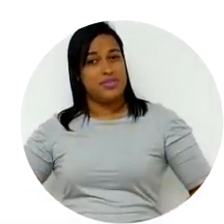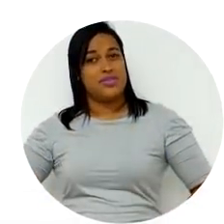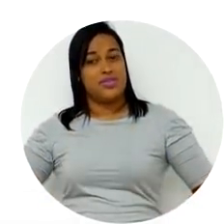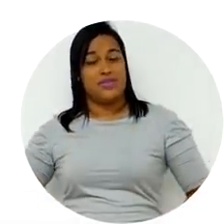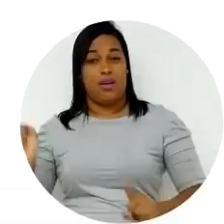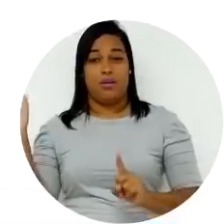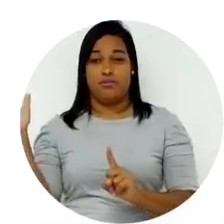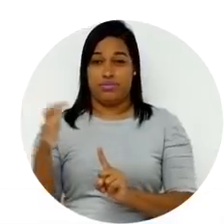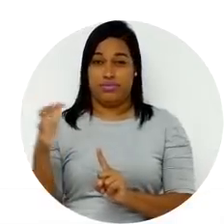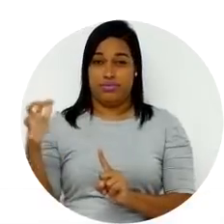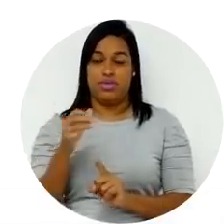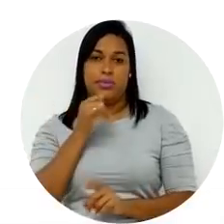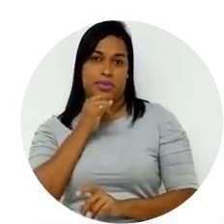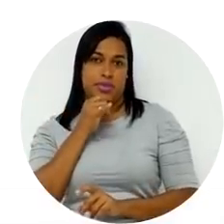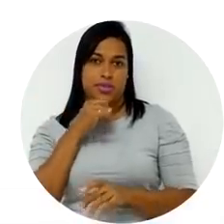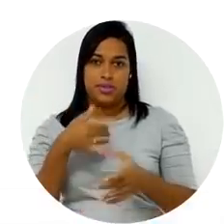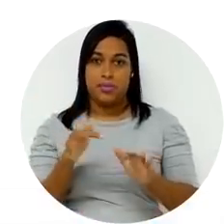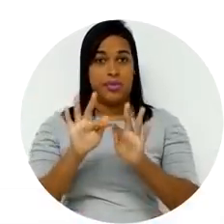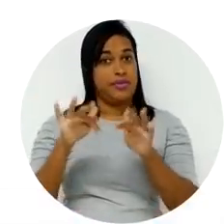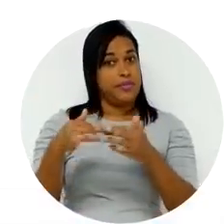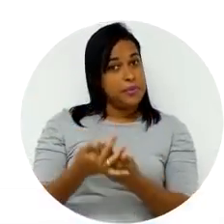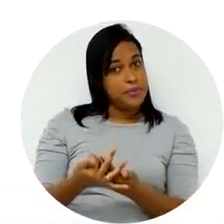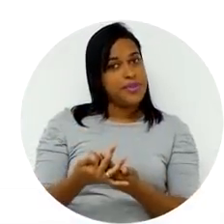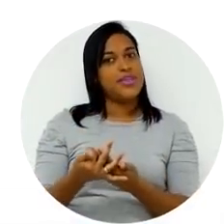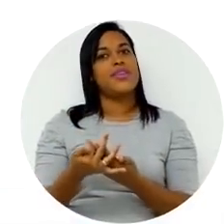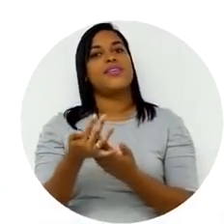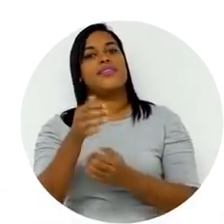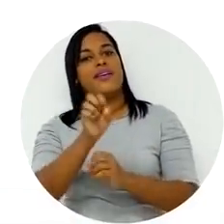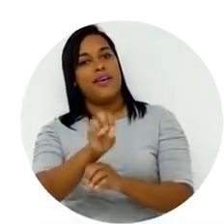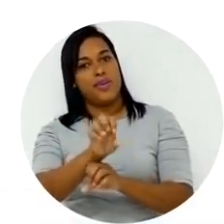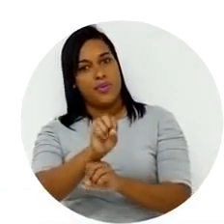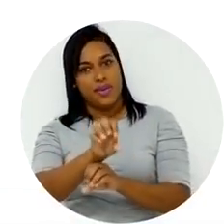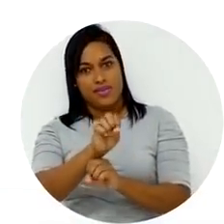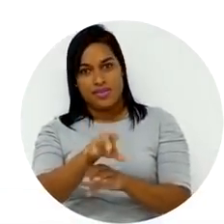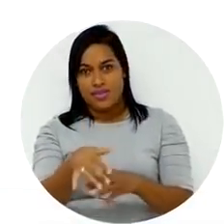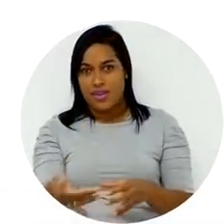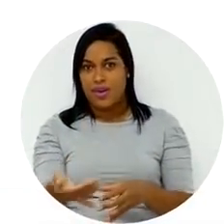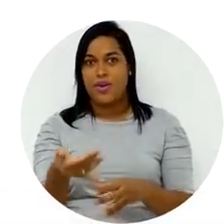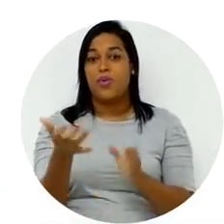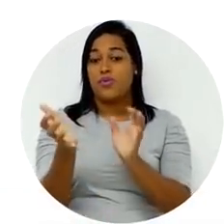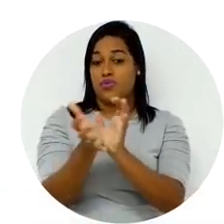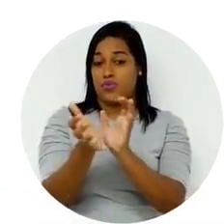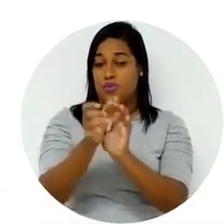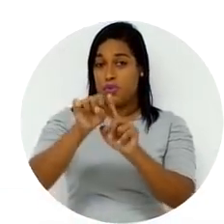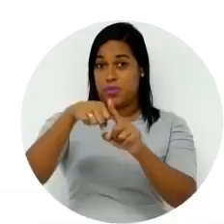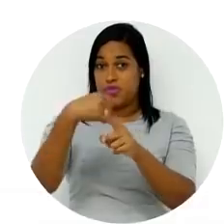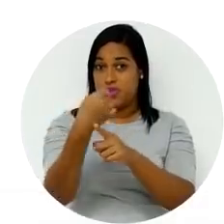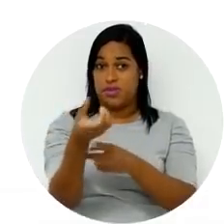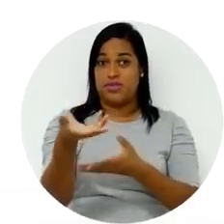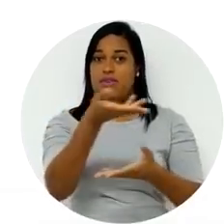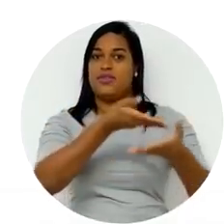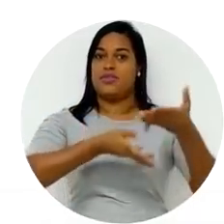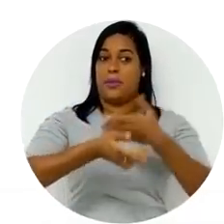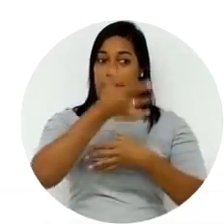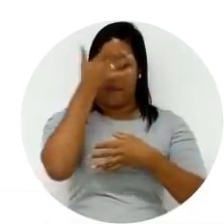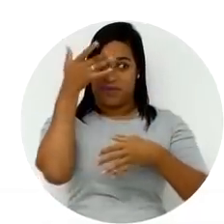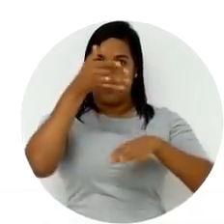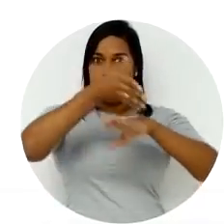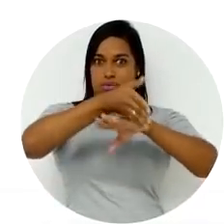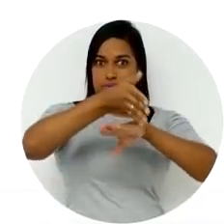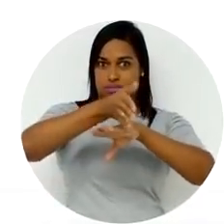algumas influências. Por exemplo, a família, a educação, os grupos sociais com os quais aquela